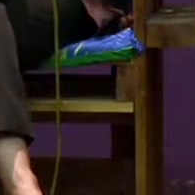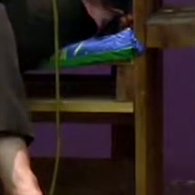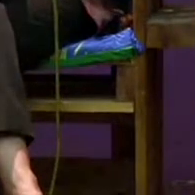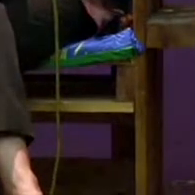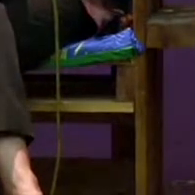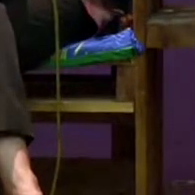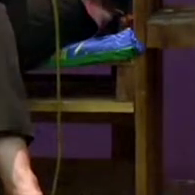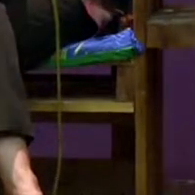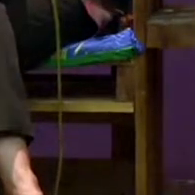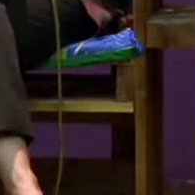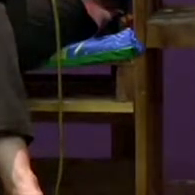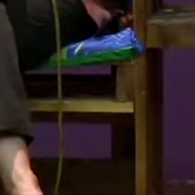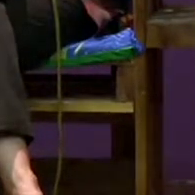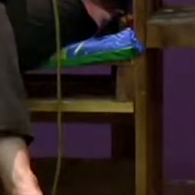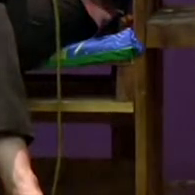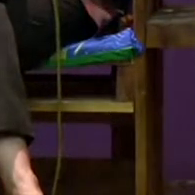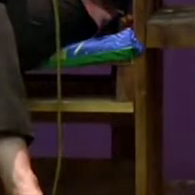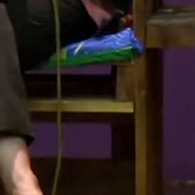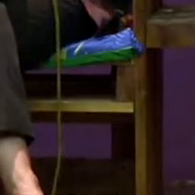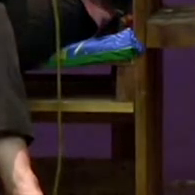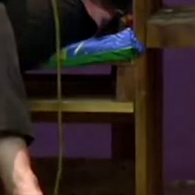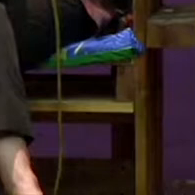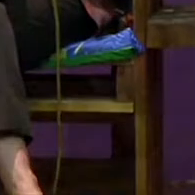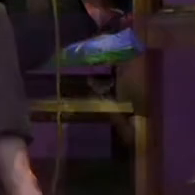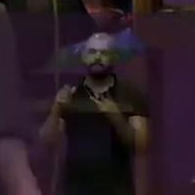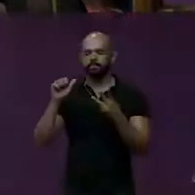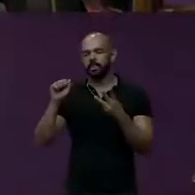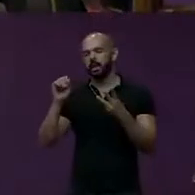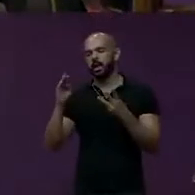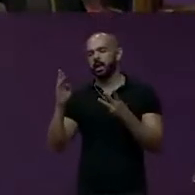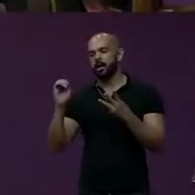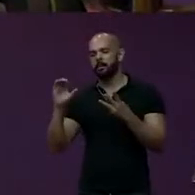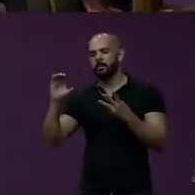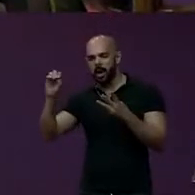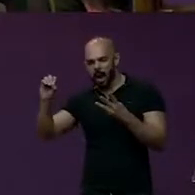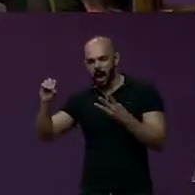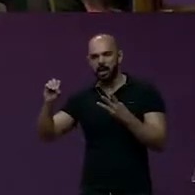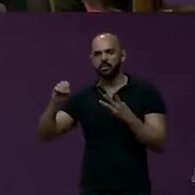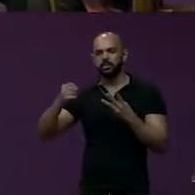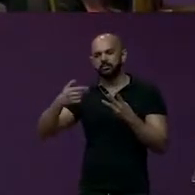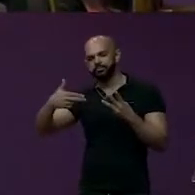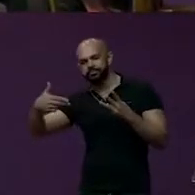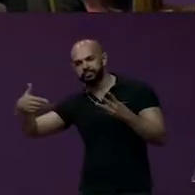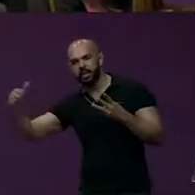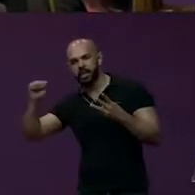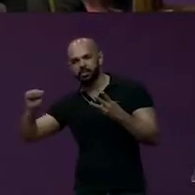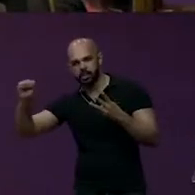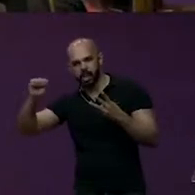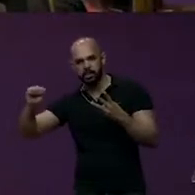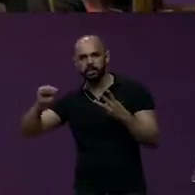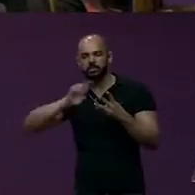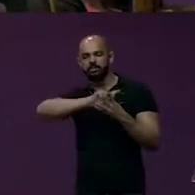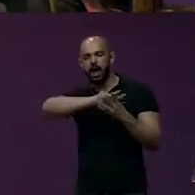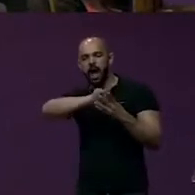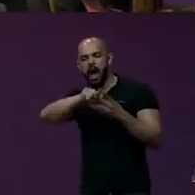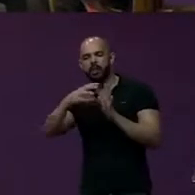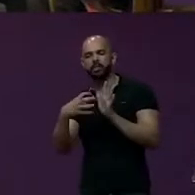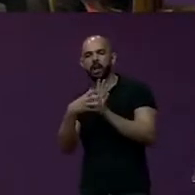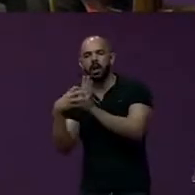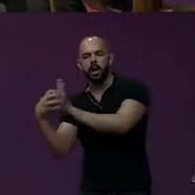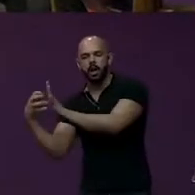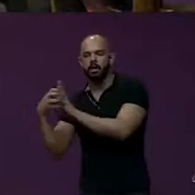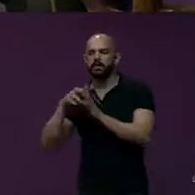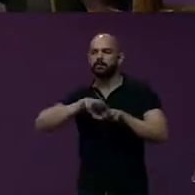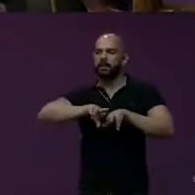feito junto a Abrasco, a outras associações, são várias entidades, são